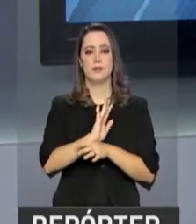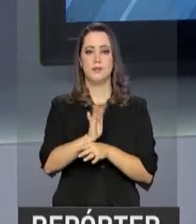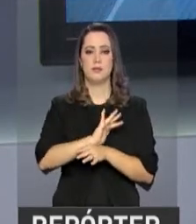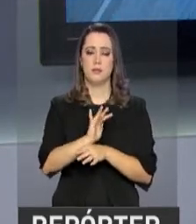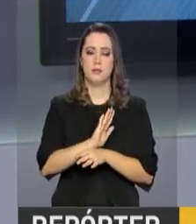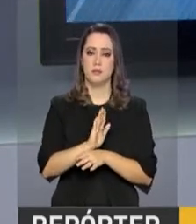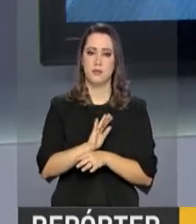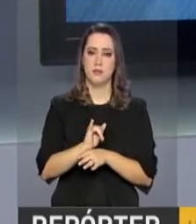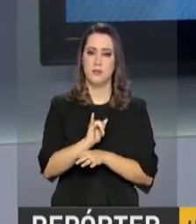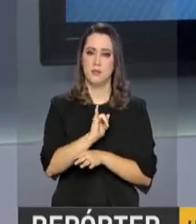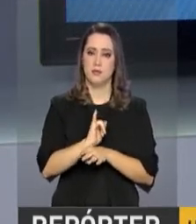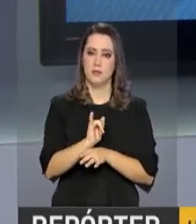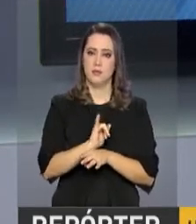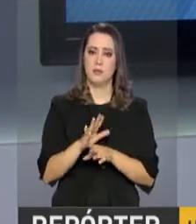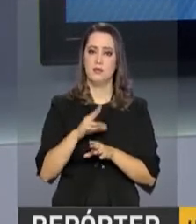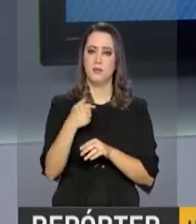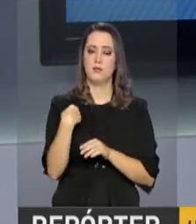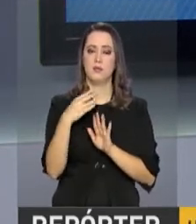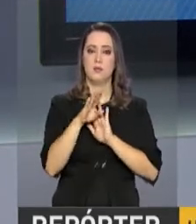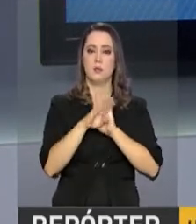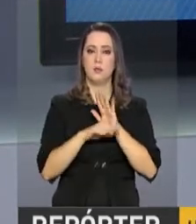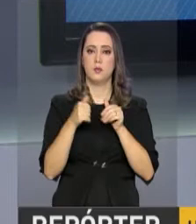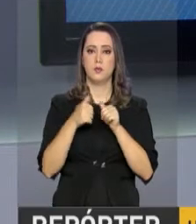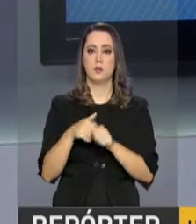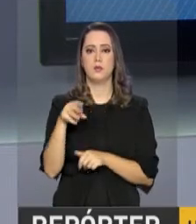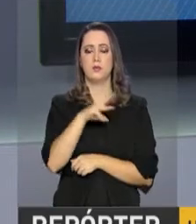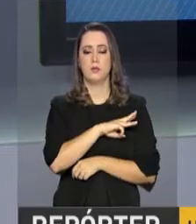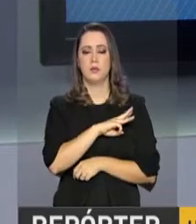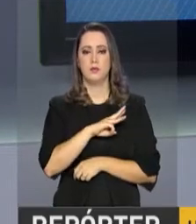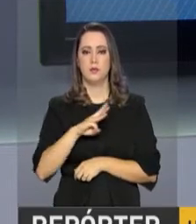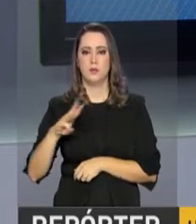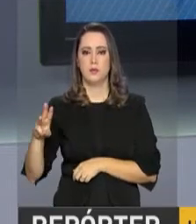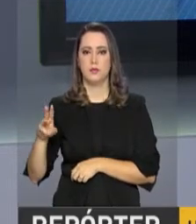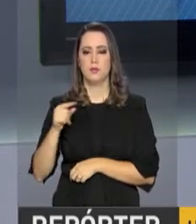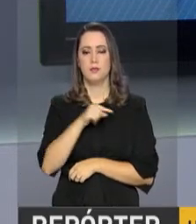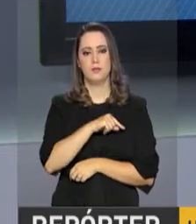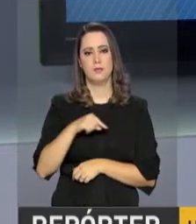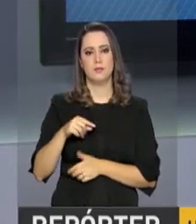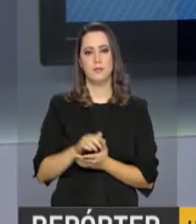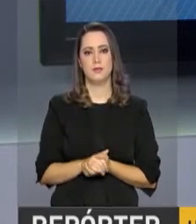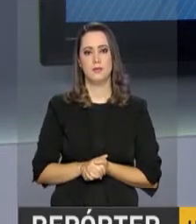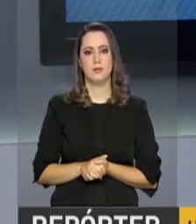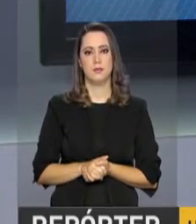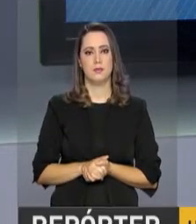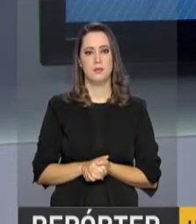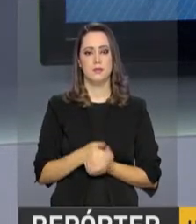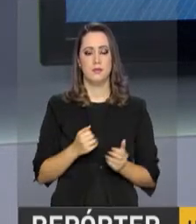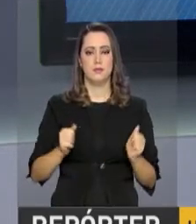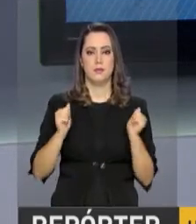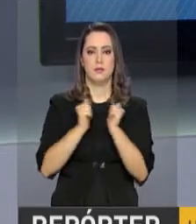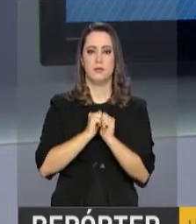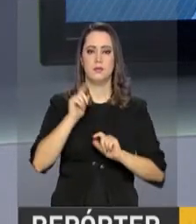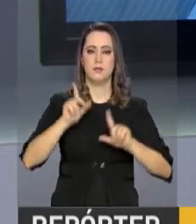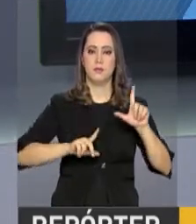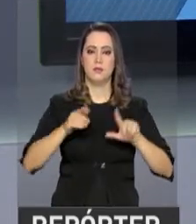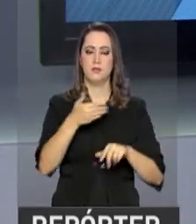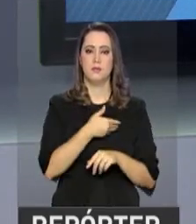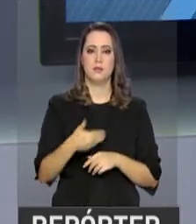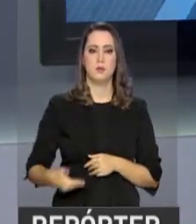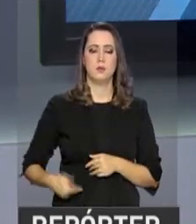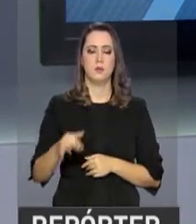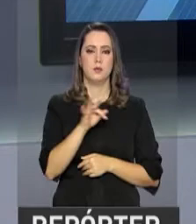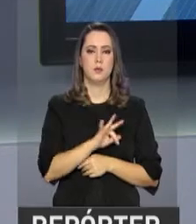as reportagens no youtube e toda nossa programação também está na página da nbr na internet continue com a gente aqui na